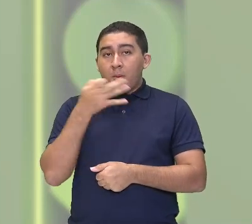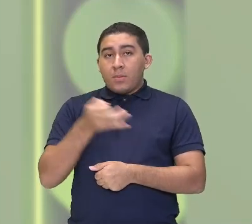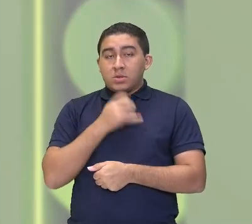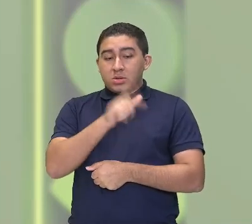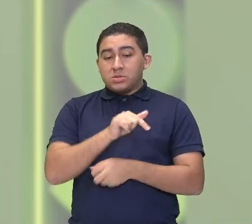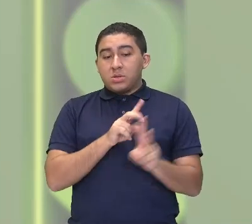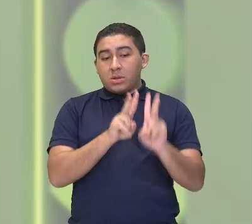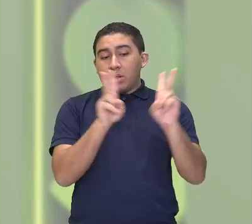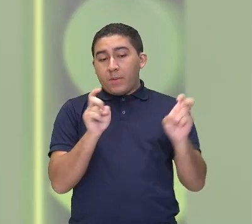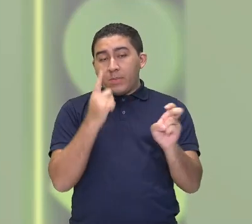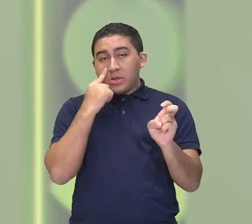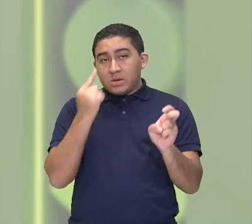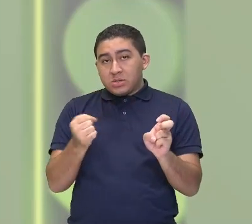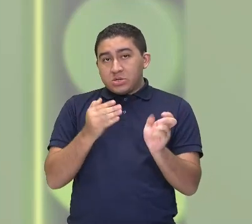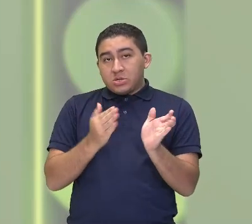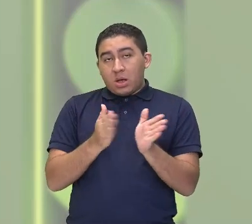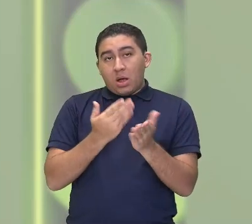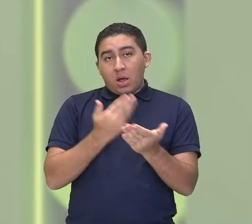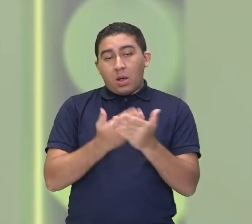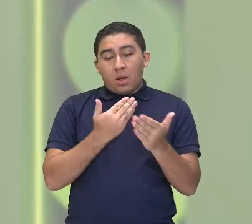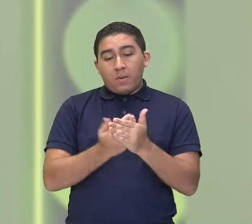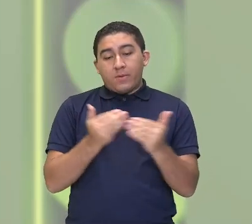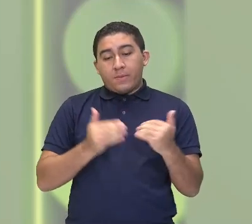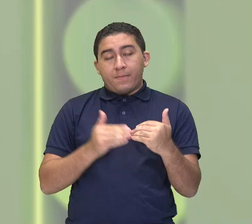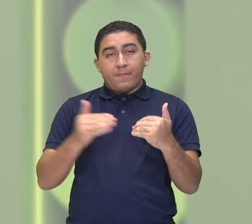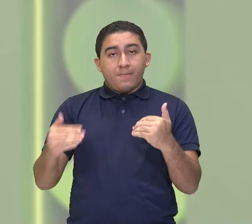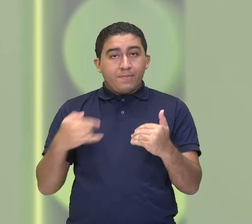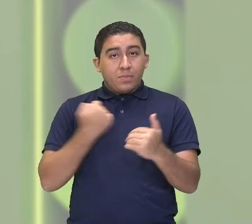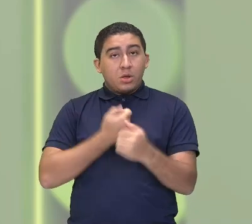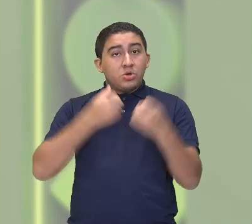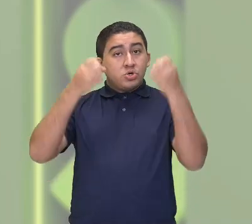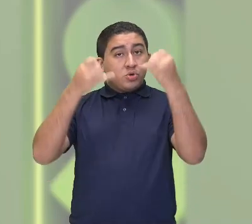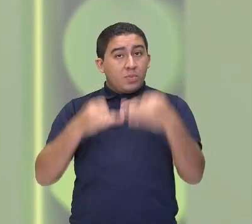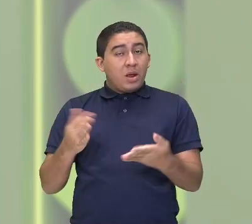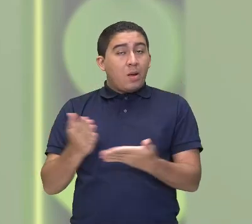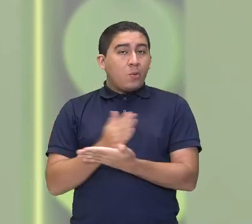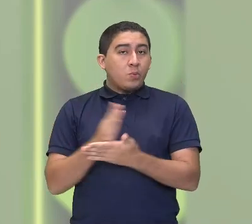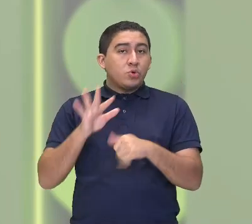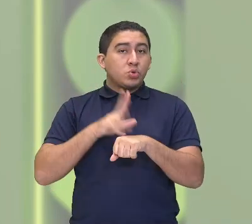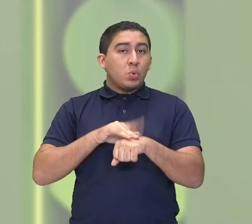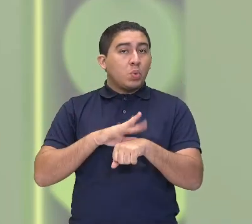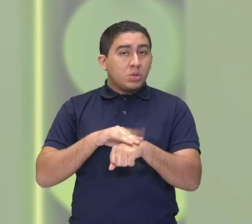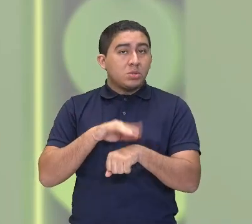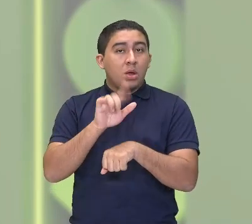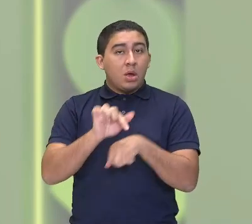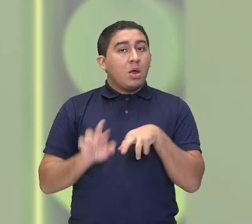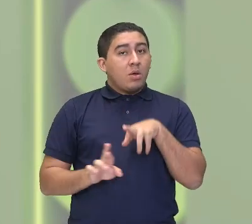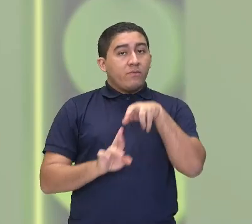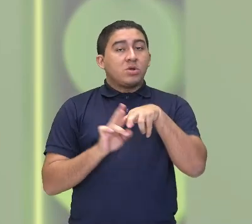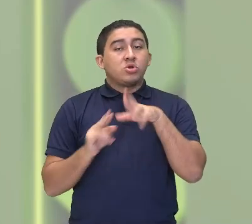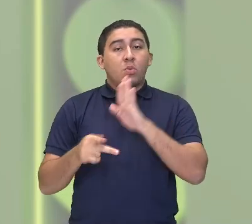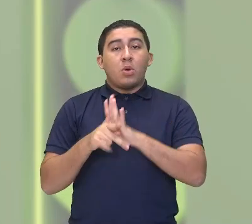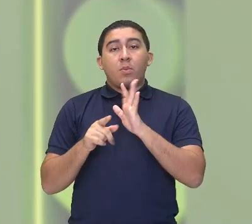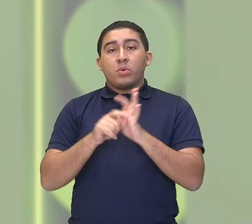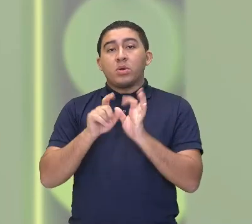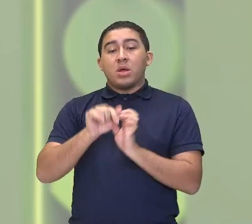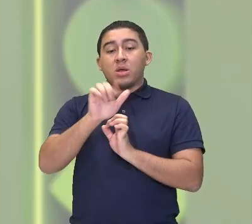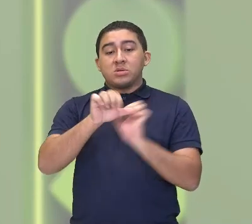bem interessante. Ao longo dessa aula a gente vai falar até mesmo sobre algumas doenças que estão relacionadas ali com o